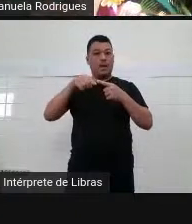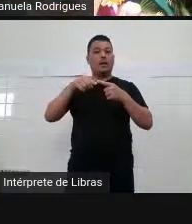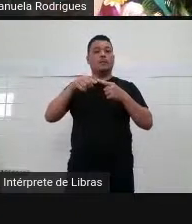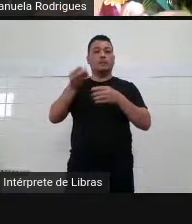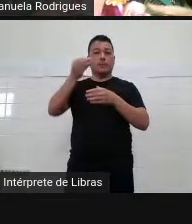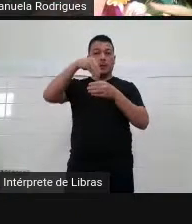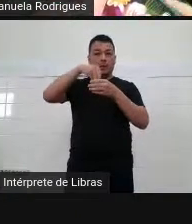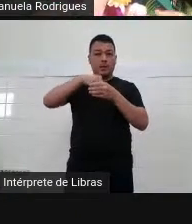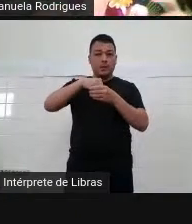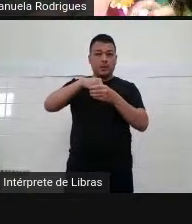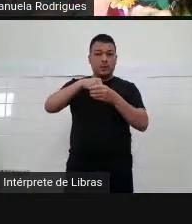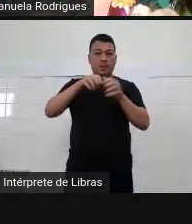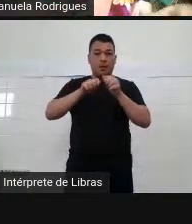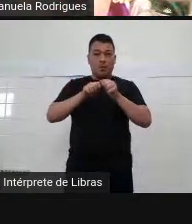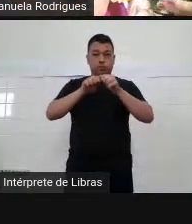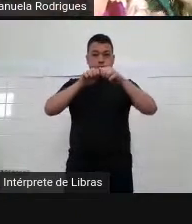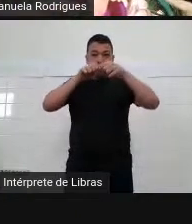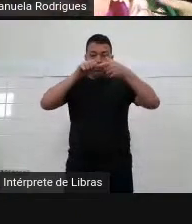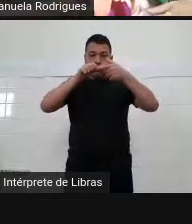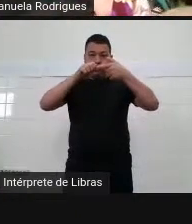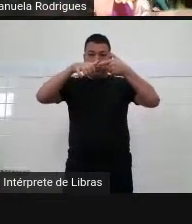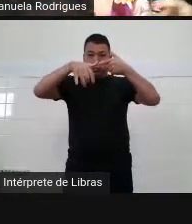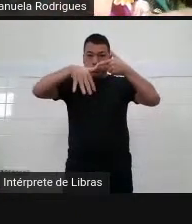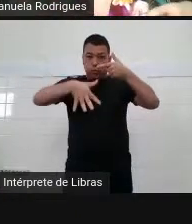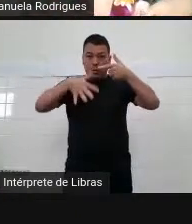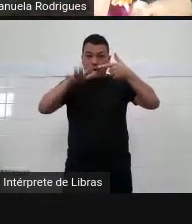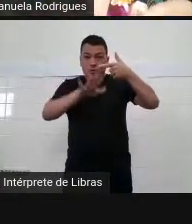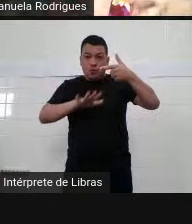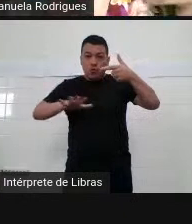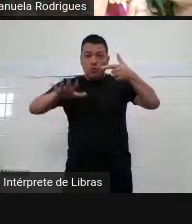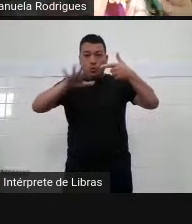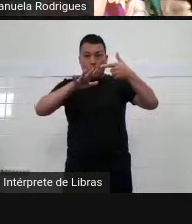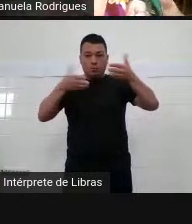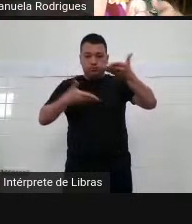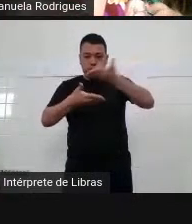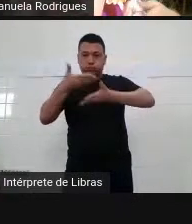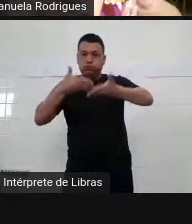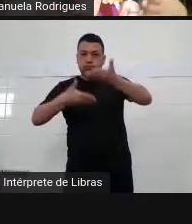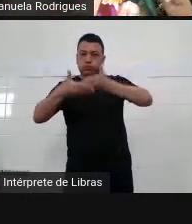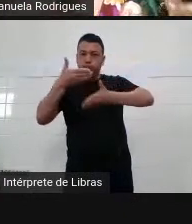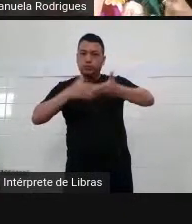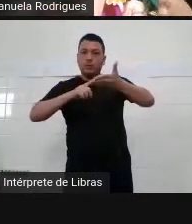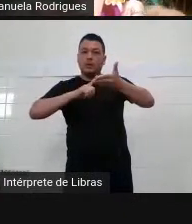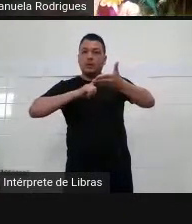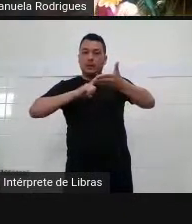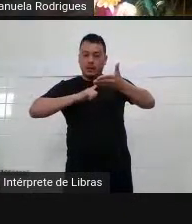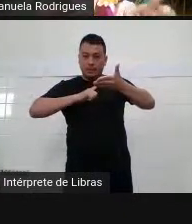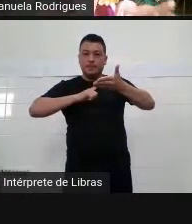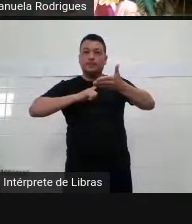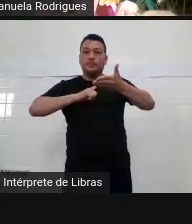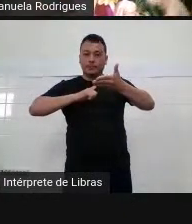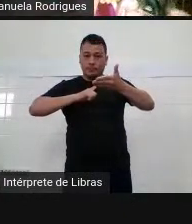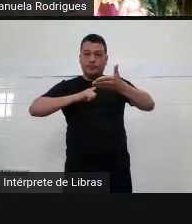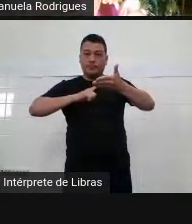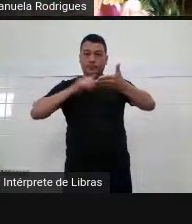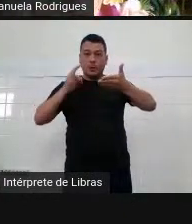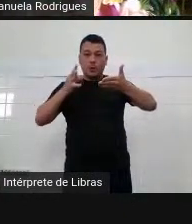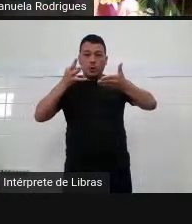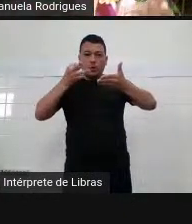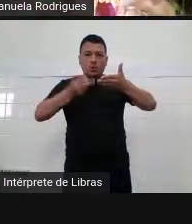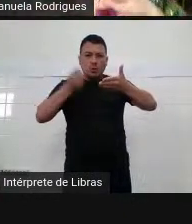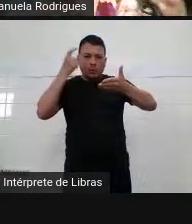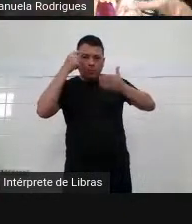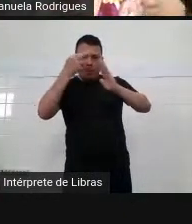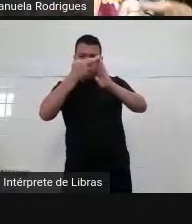de uma rede de poder, e é nessa dinâmica que vai se construindo toda uma lógica de